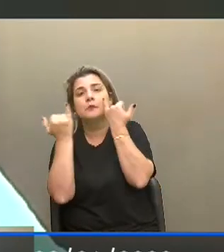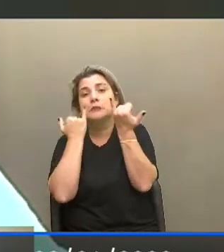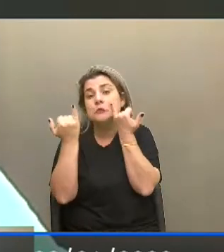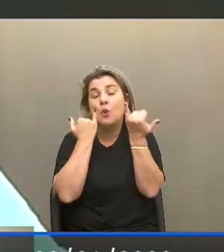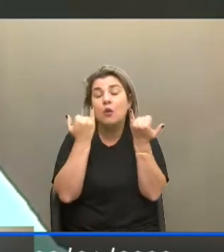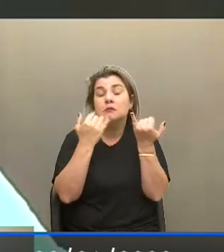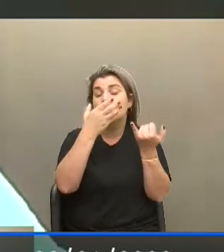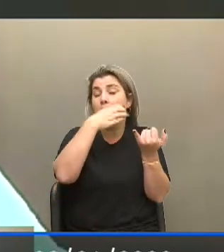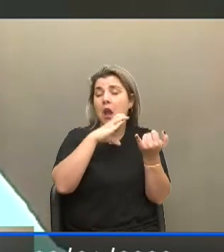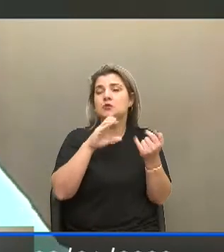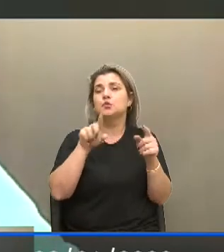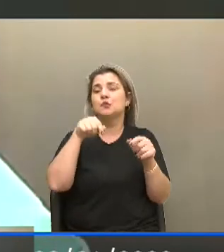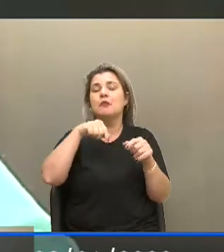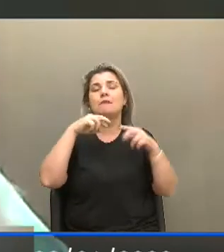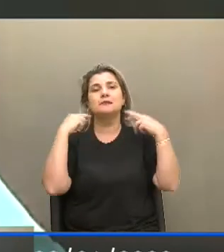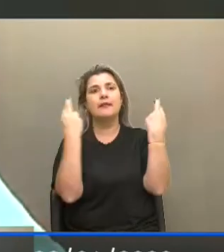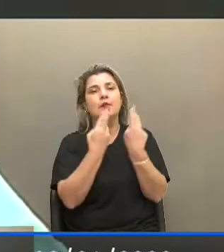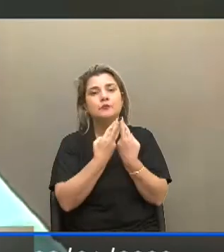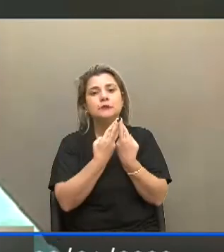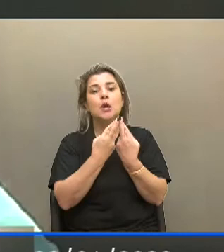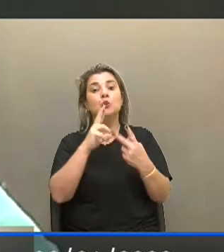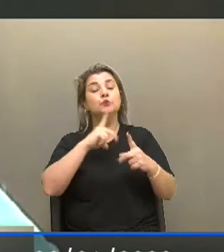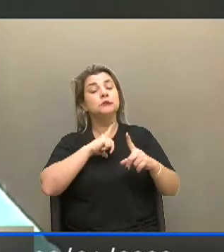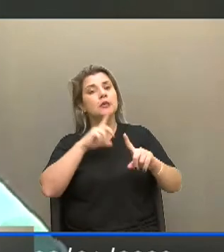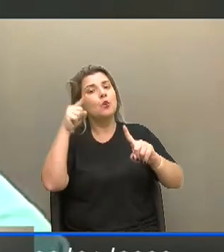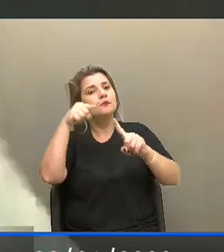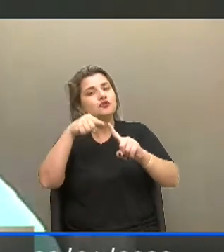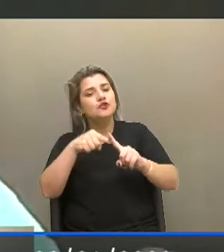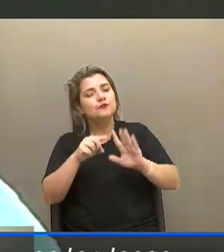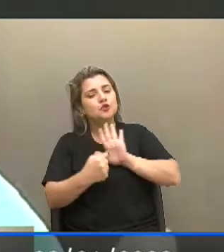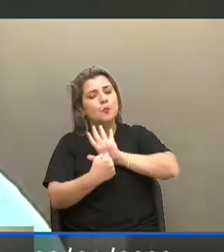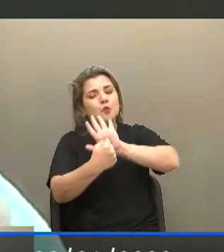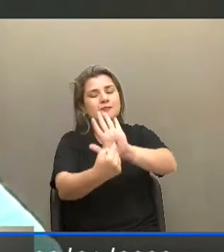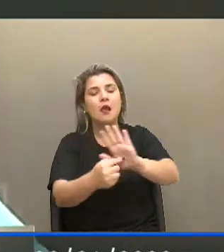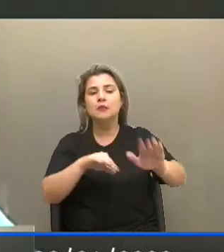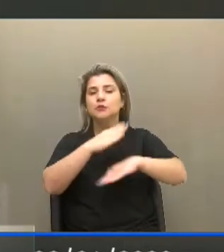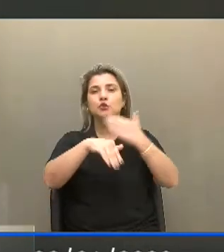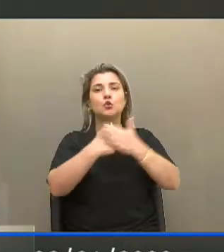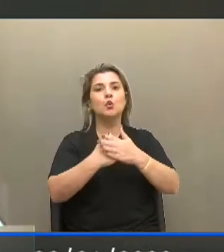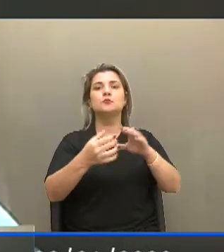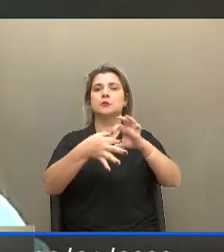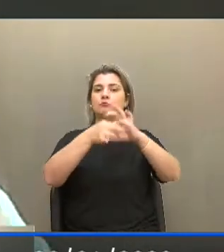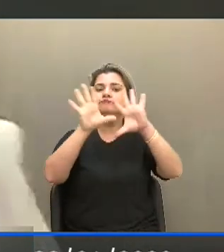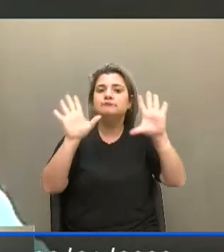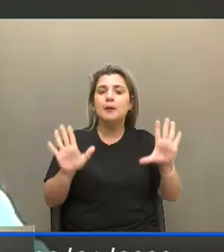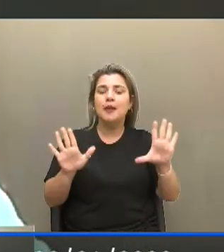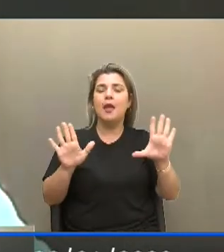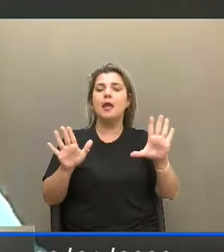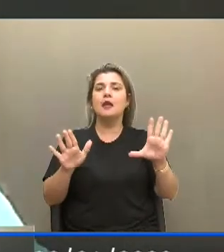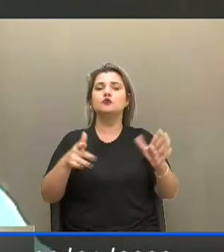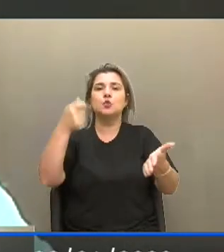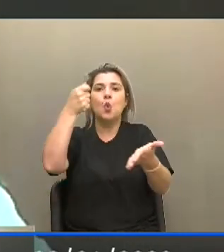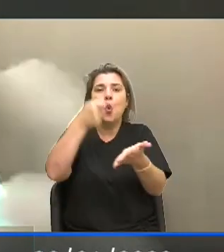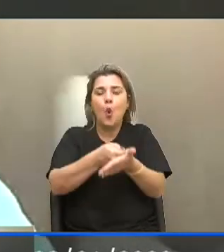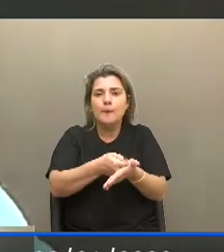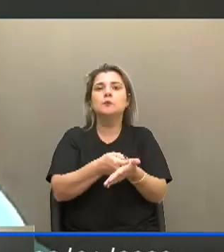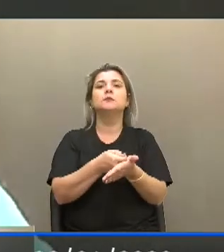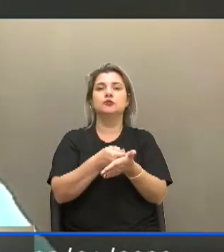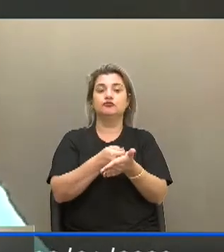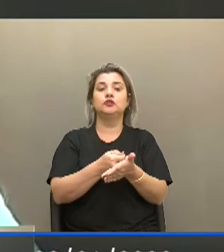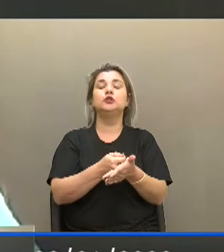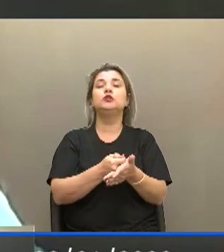reunião ela cumpre o seu objetivo, demonstrando que todos estão abertos, que todos estão comprometidos e que todos têm